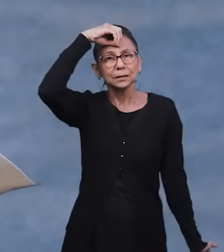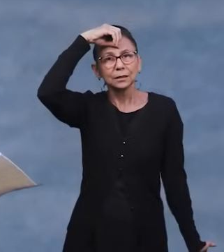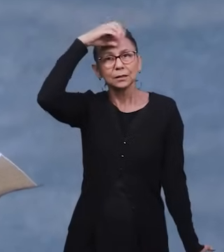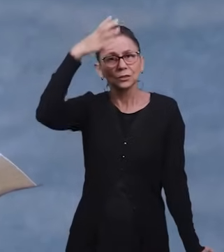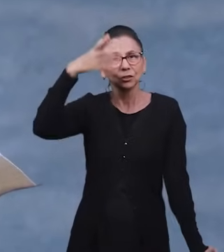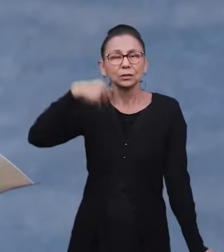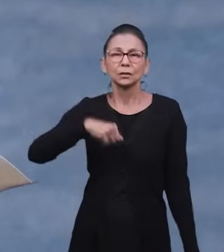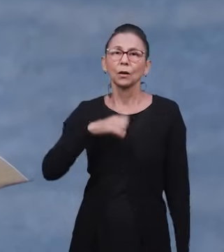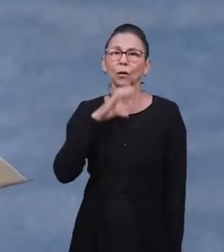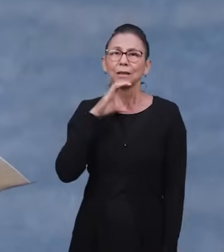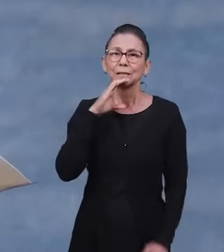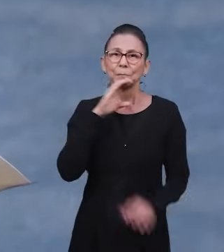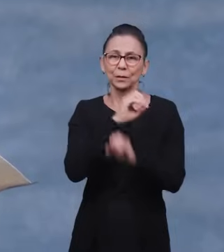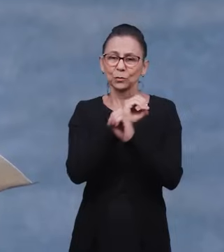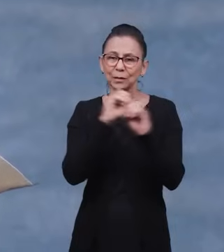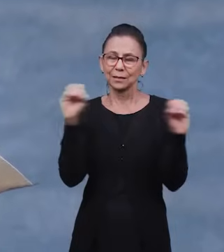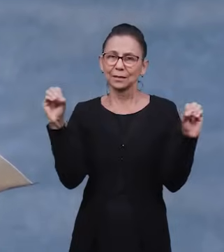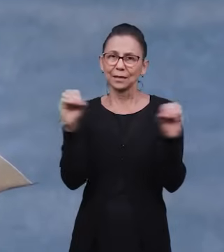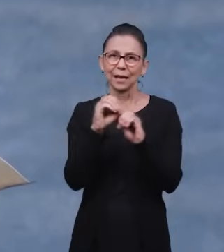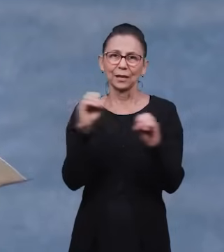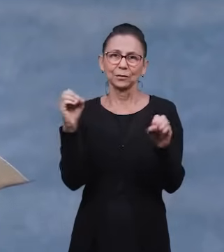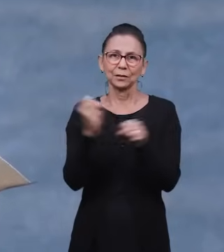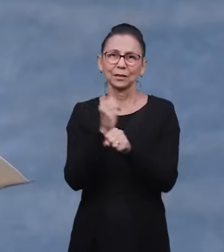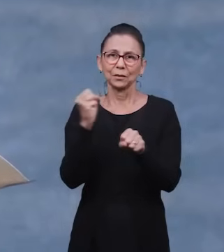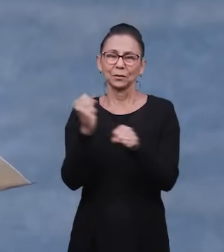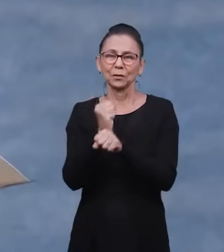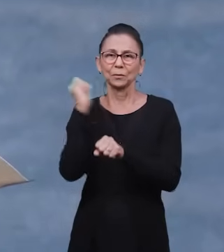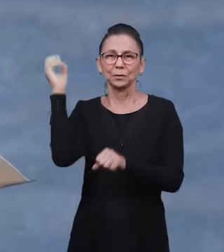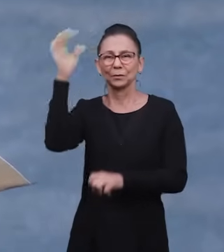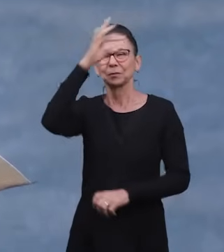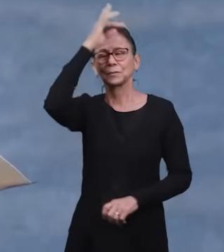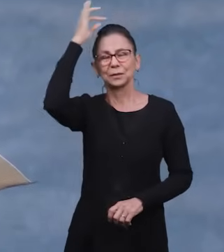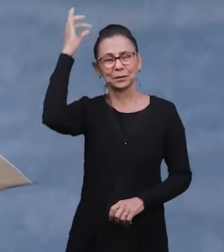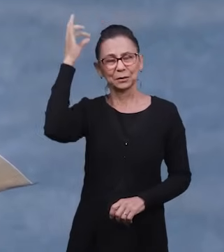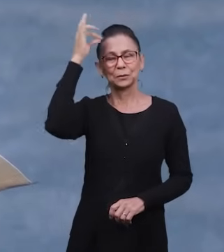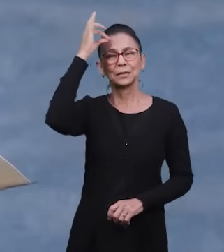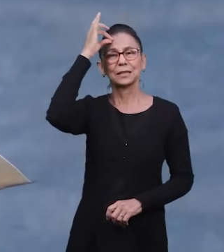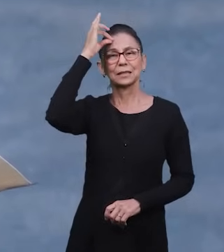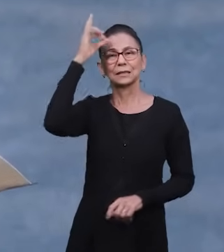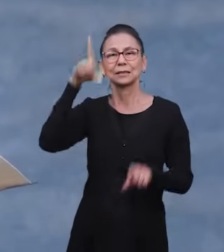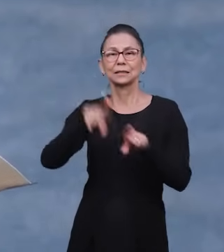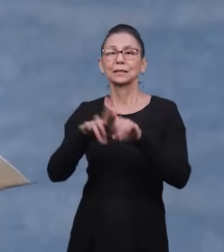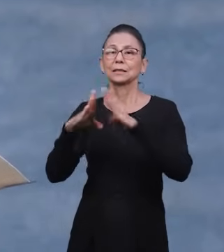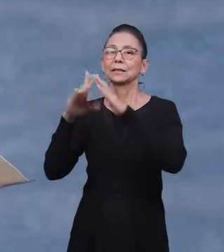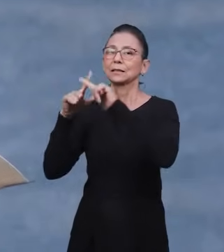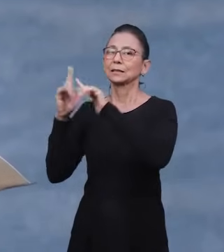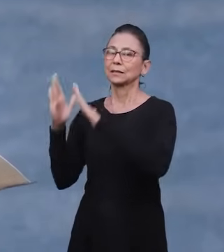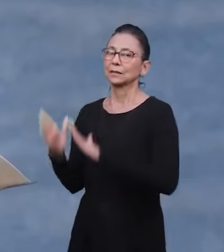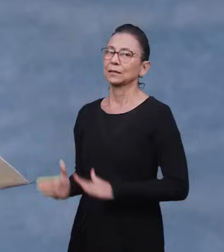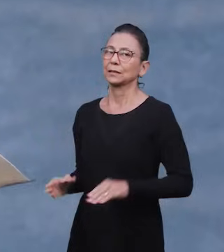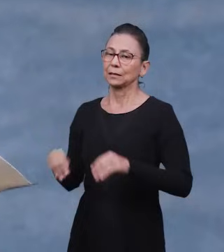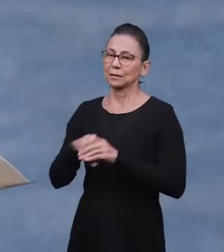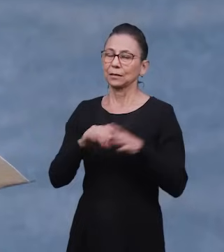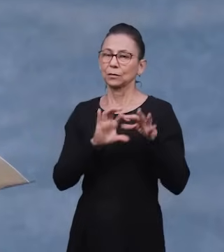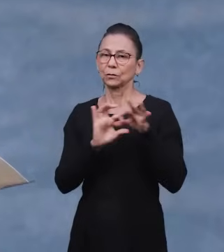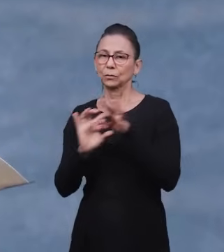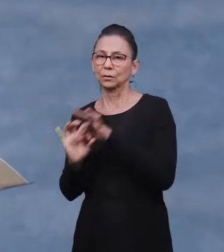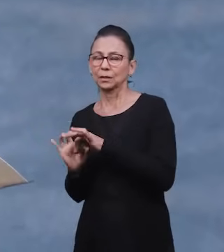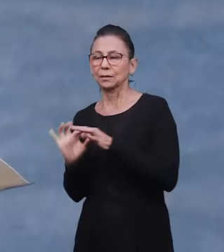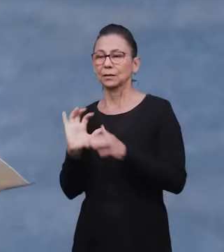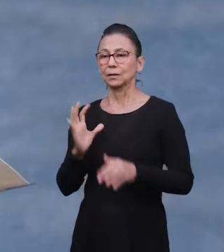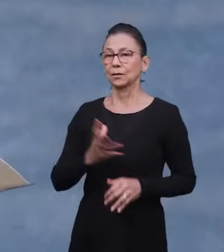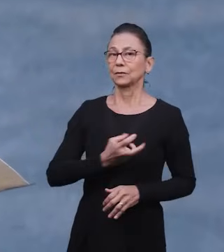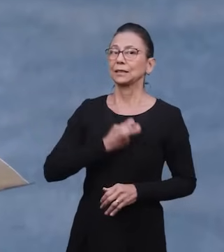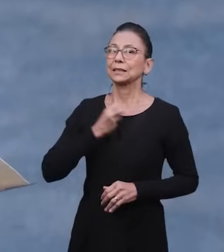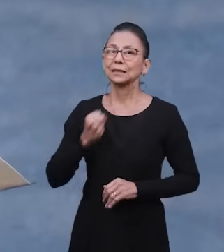fala ignorância, naquilo que é de conhecimento da obra do Espírito Santo, da igreja fiel, contexto de salvação,